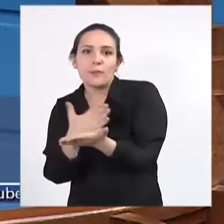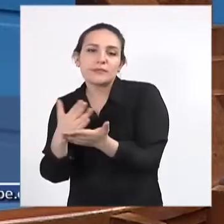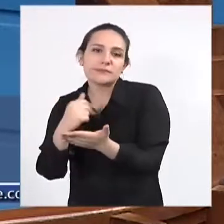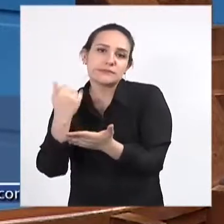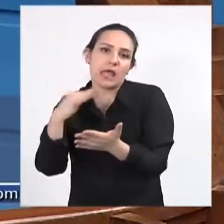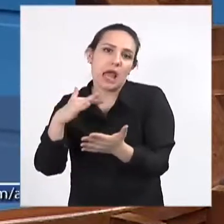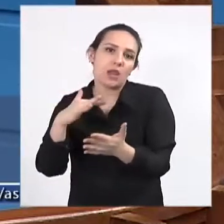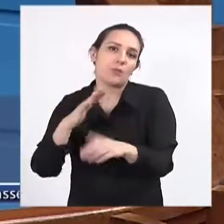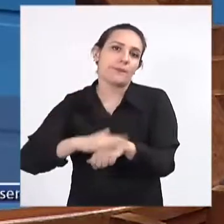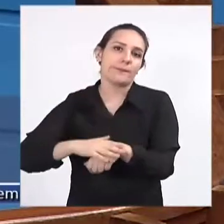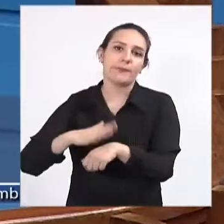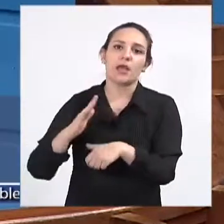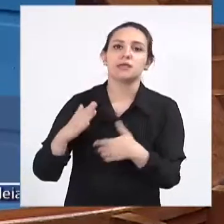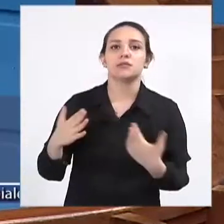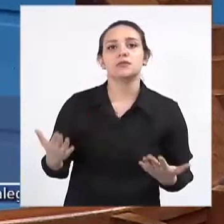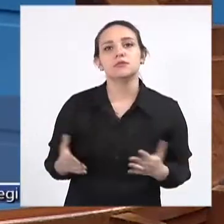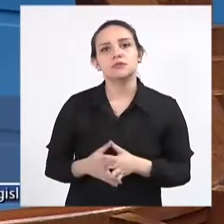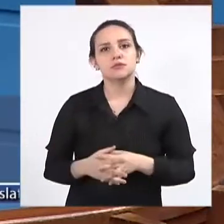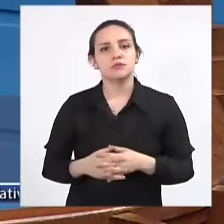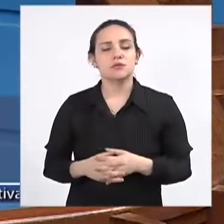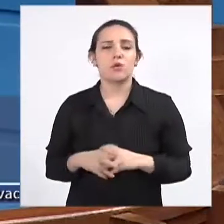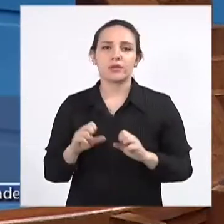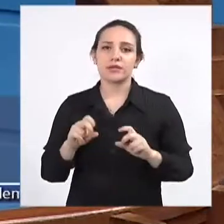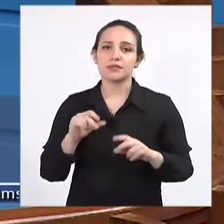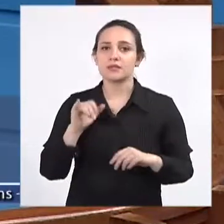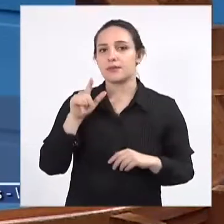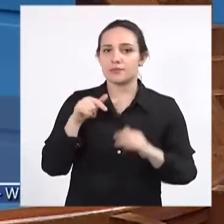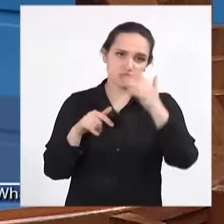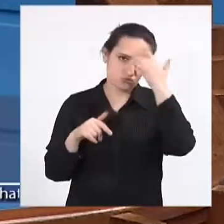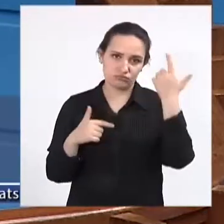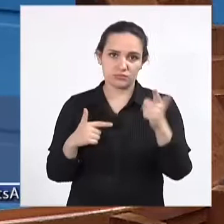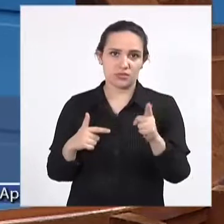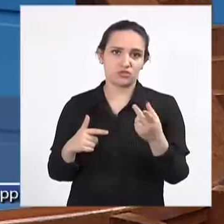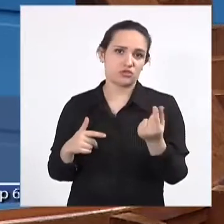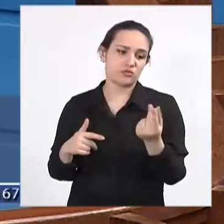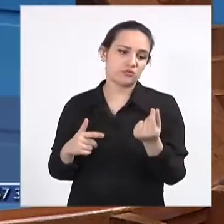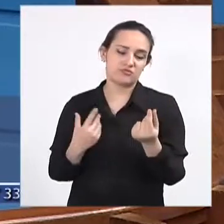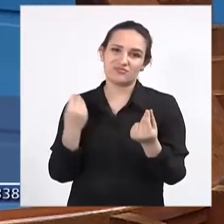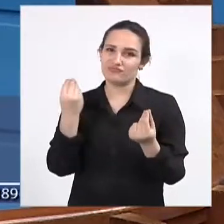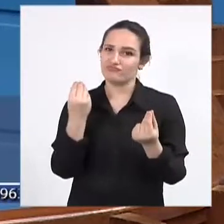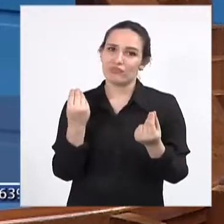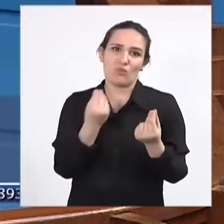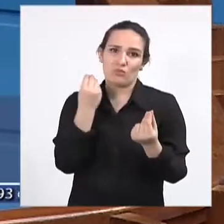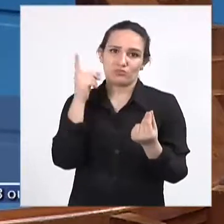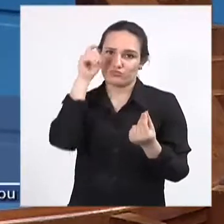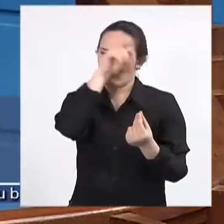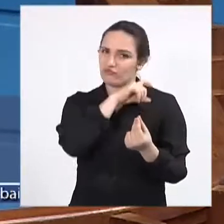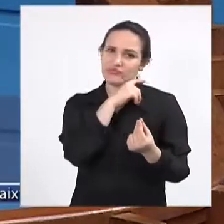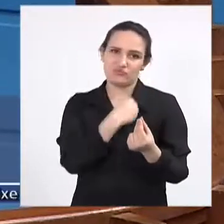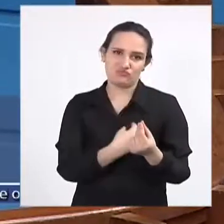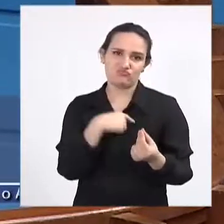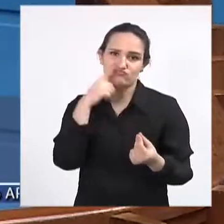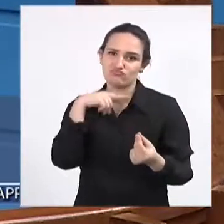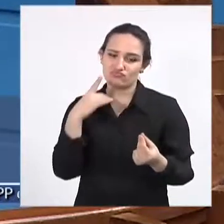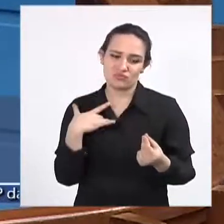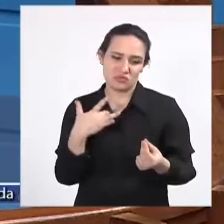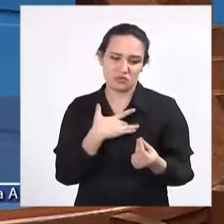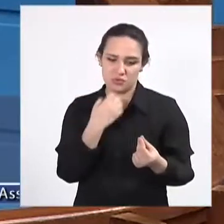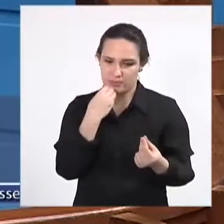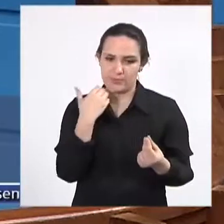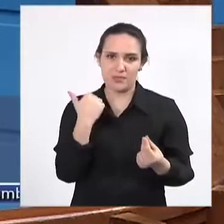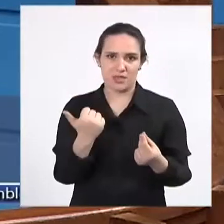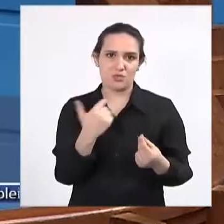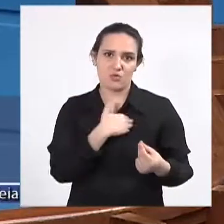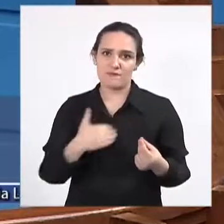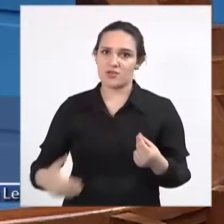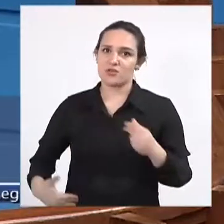E aí tudo é muito caro. E as pessoas que não têm recursos têm dificuldades para ter uma saúde pública voltada